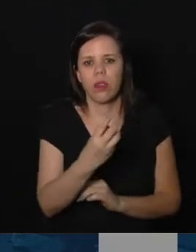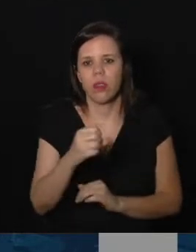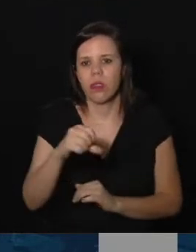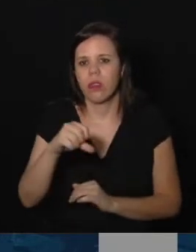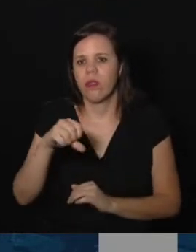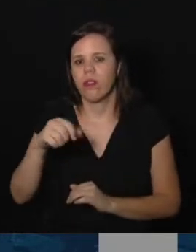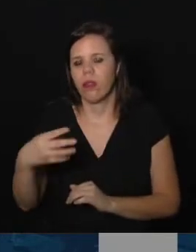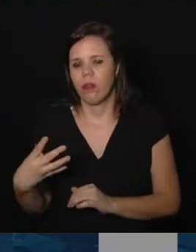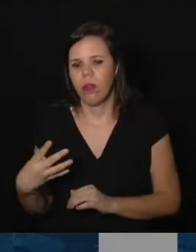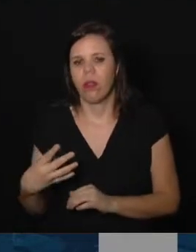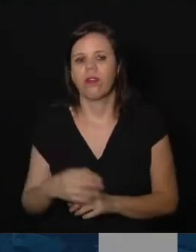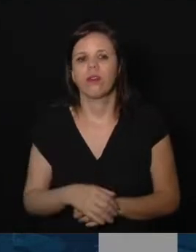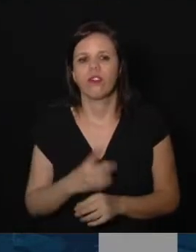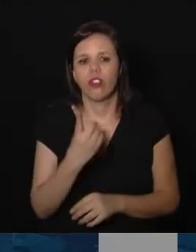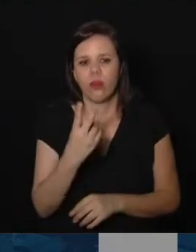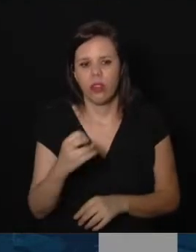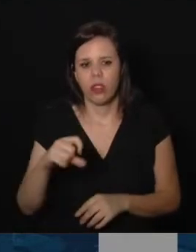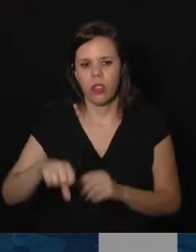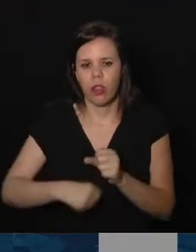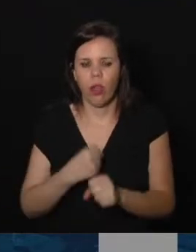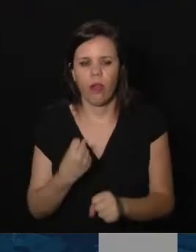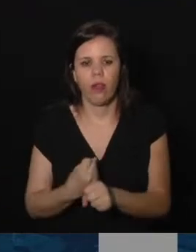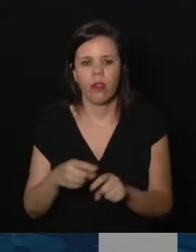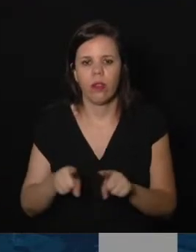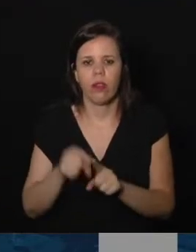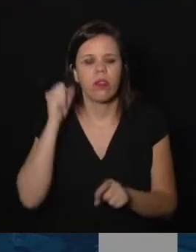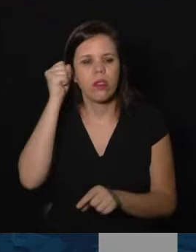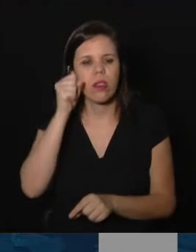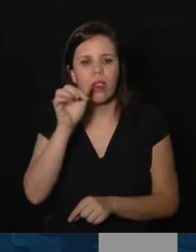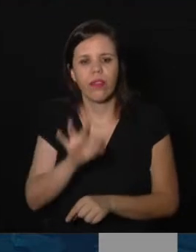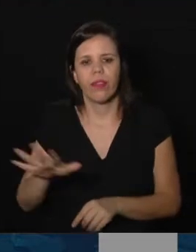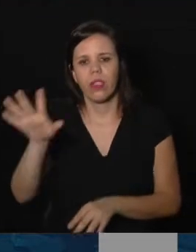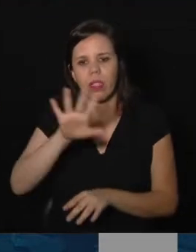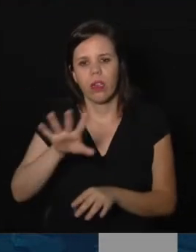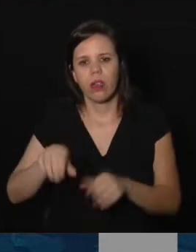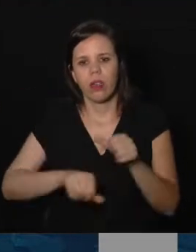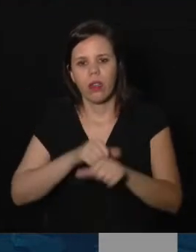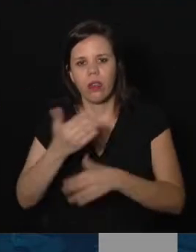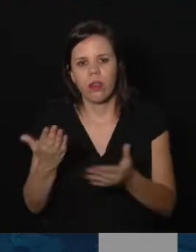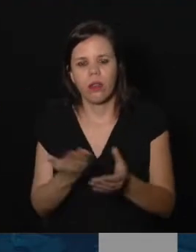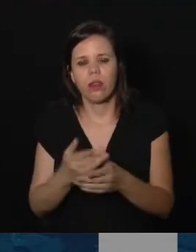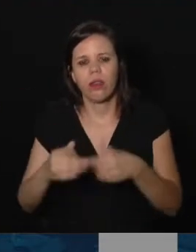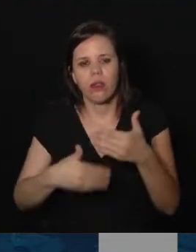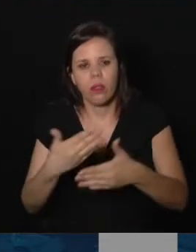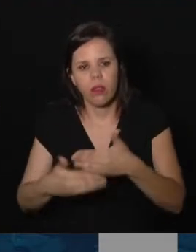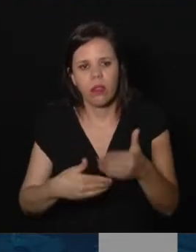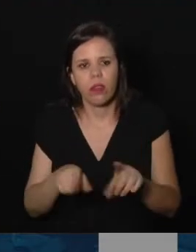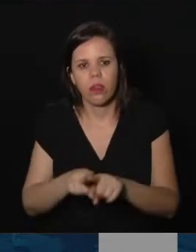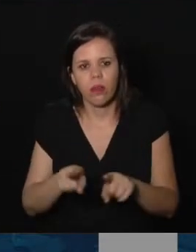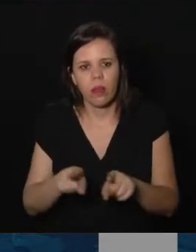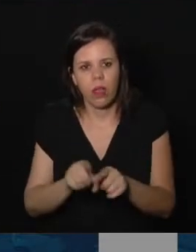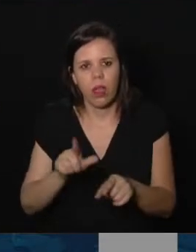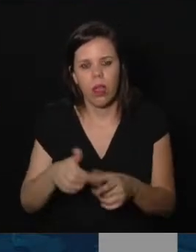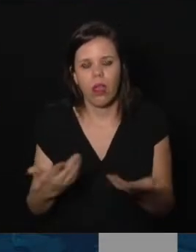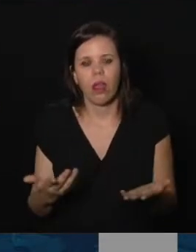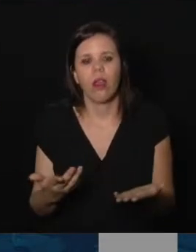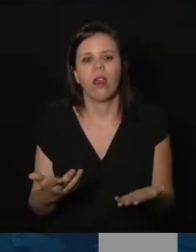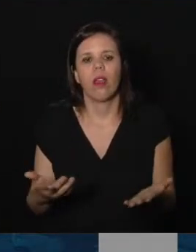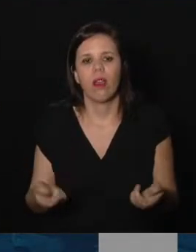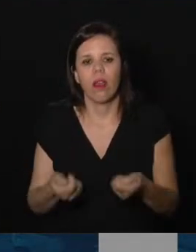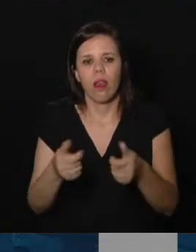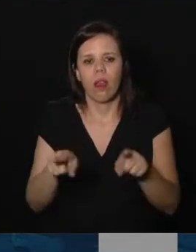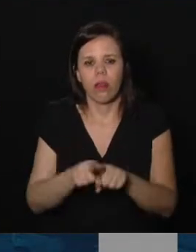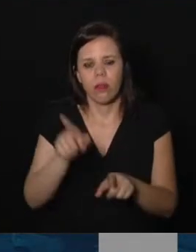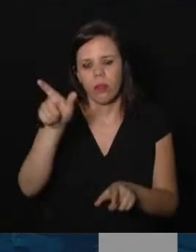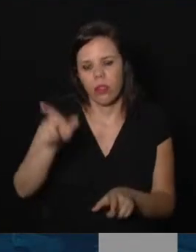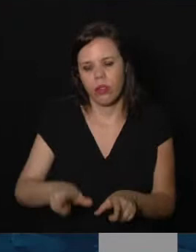no Senado Federal, que impõe prioridade na tramitação processual em que figure como parte ou interveniente a